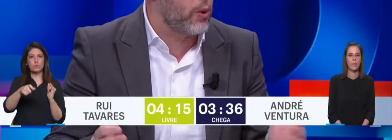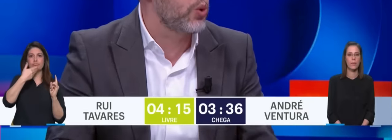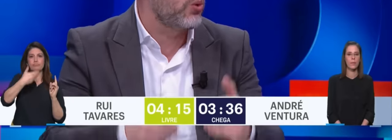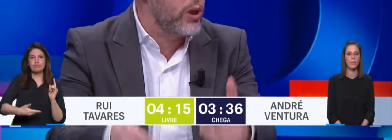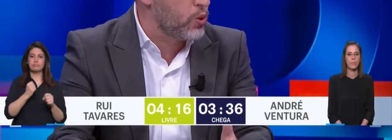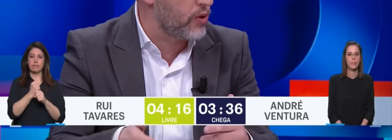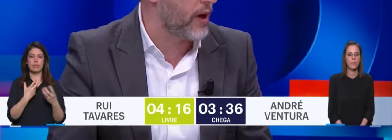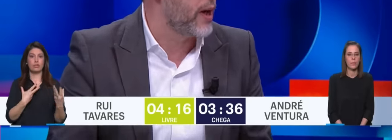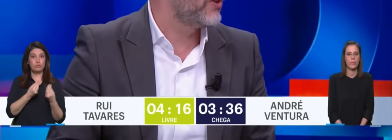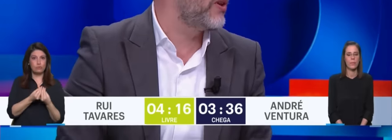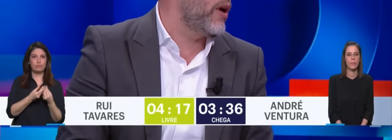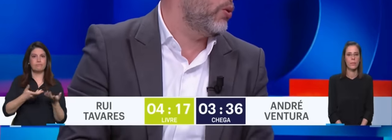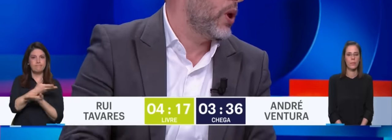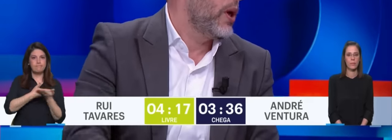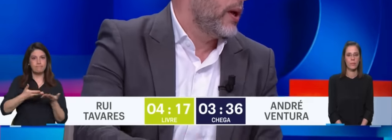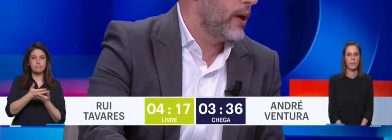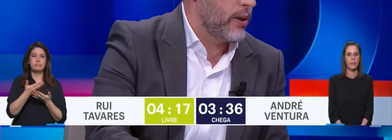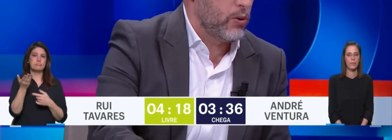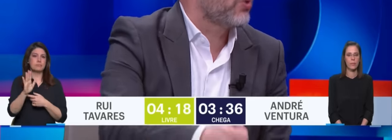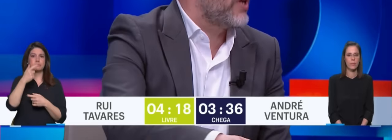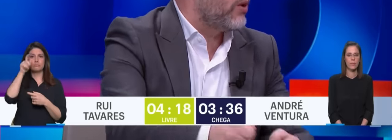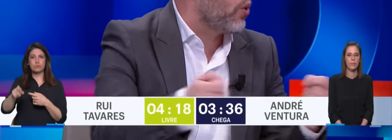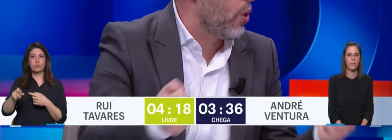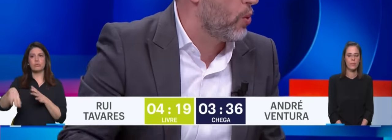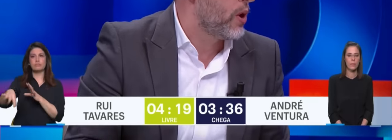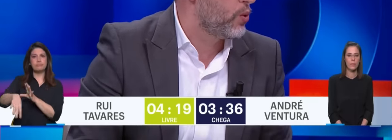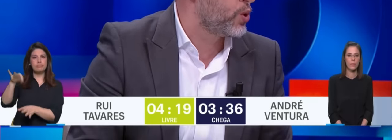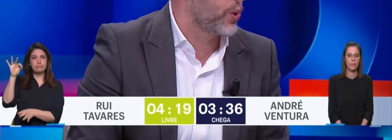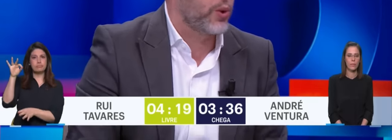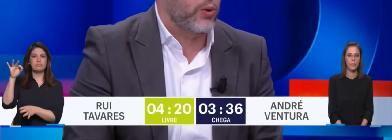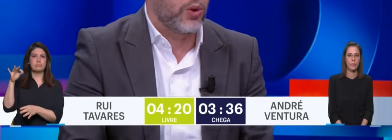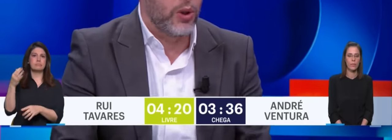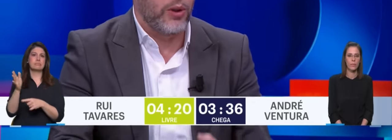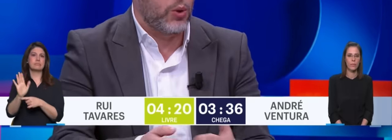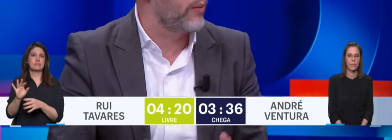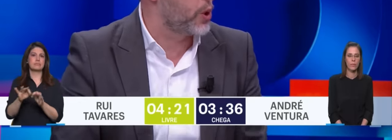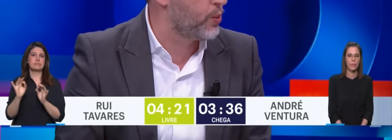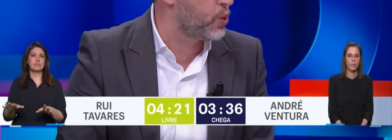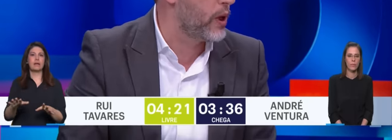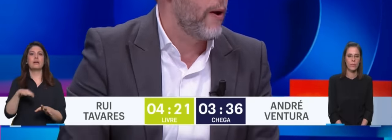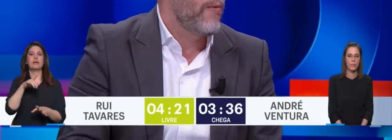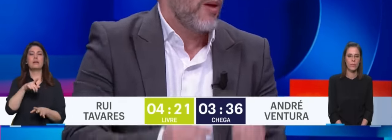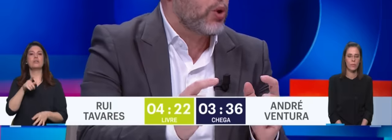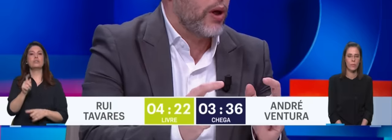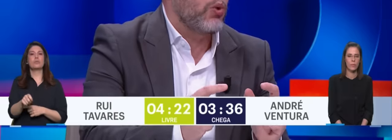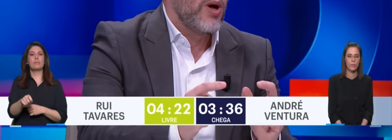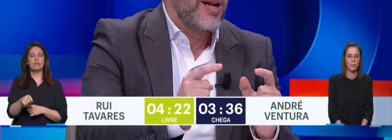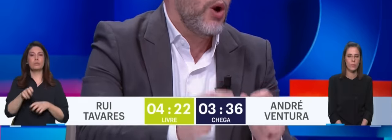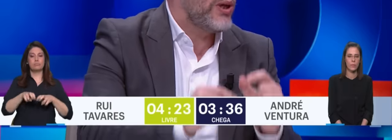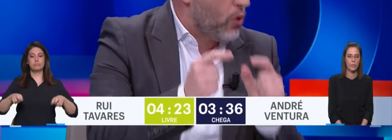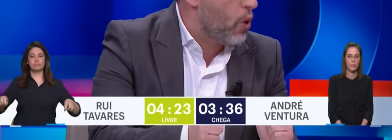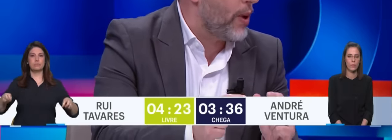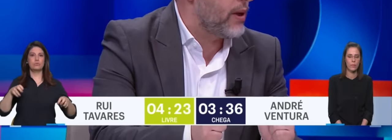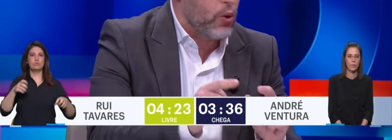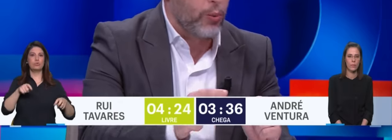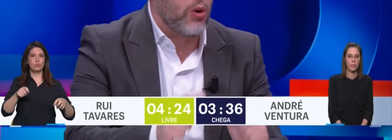trabalhar em conjunto inclusive cidadãos e sorteados como nos processos de julgamentos por júri portanto não